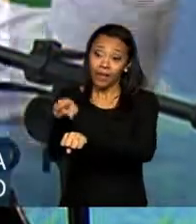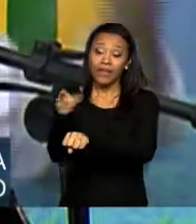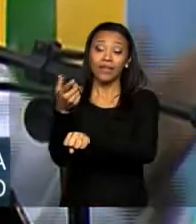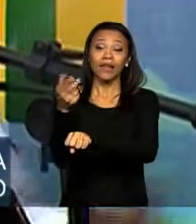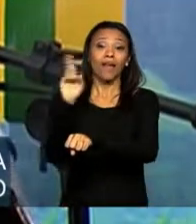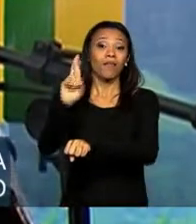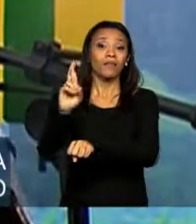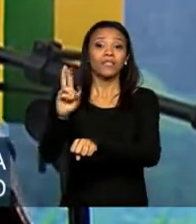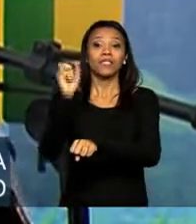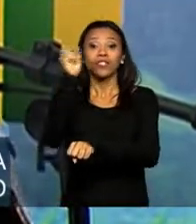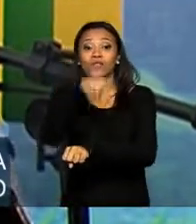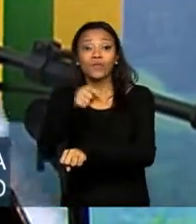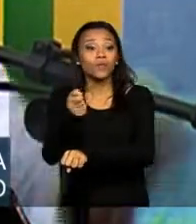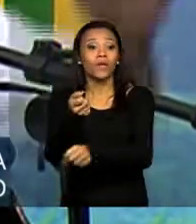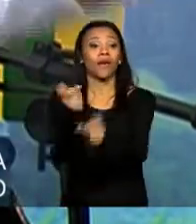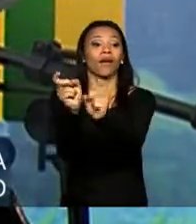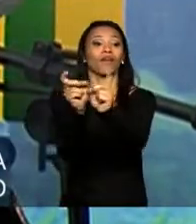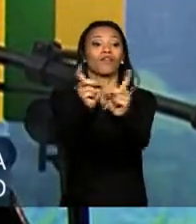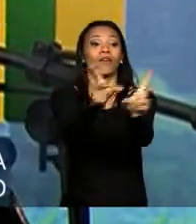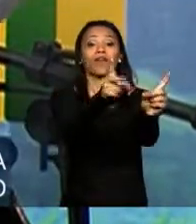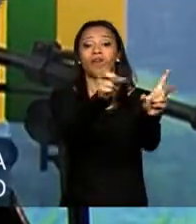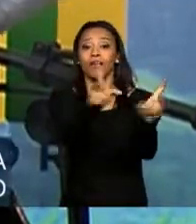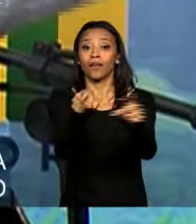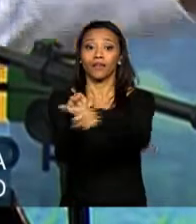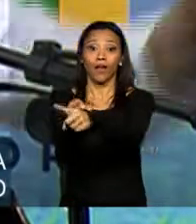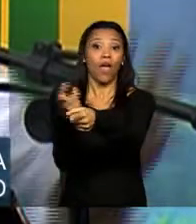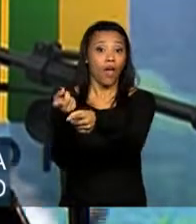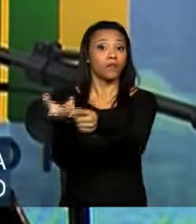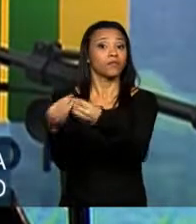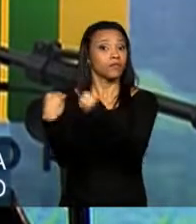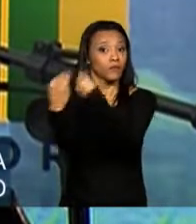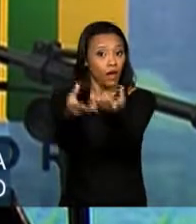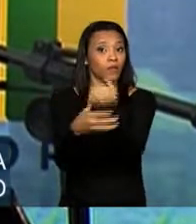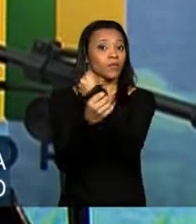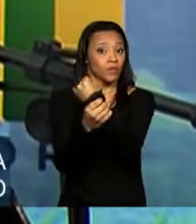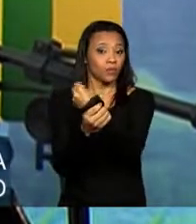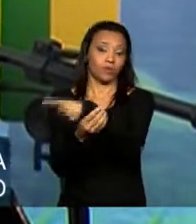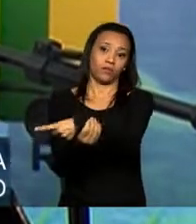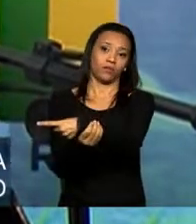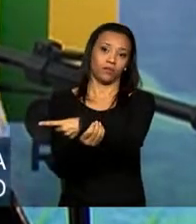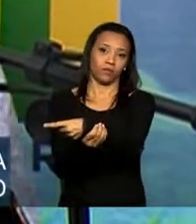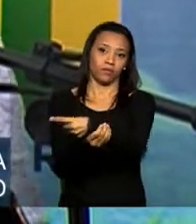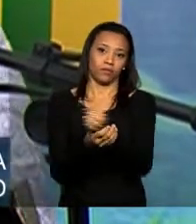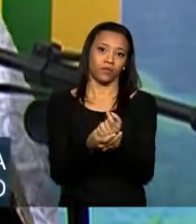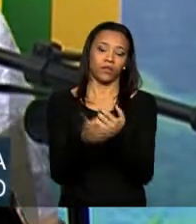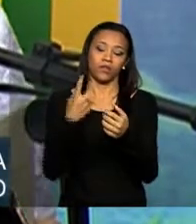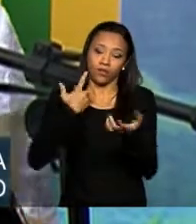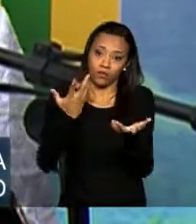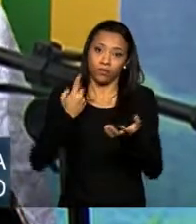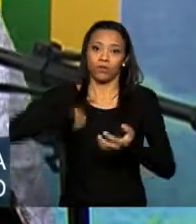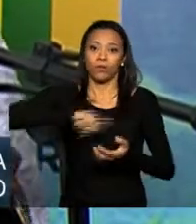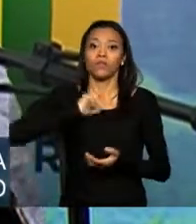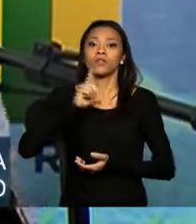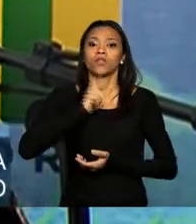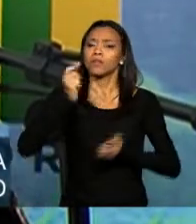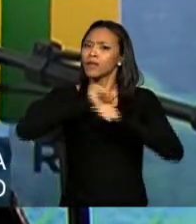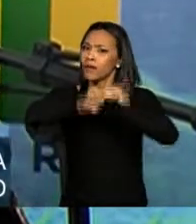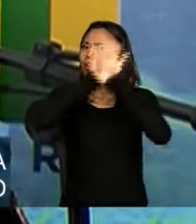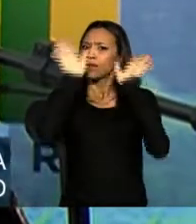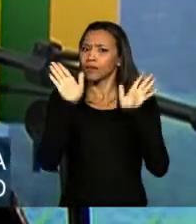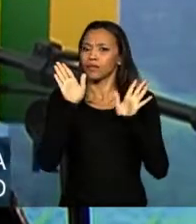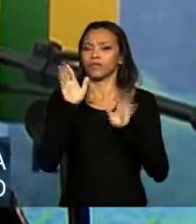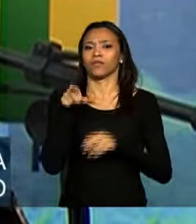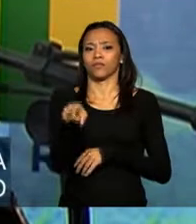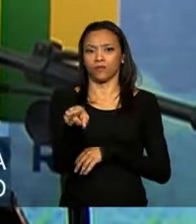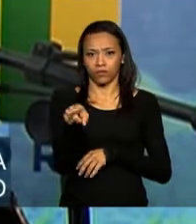difícil que a comercialização ela dá lá garantia de comercialização e nós temos clareza dessa